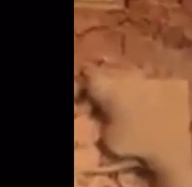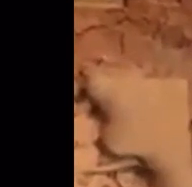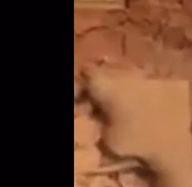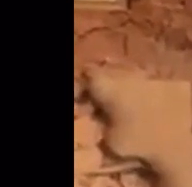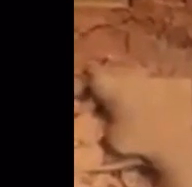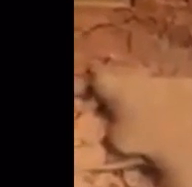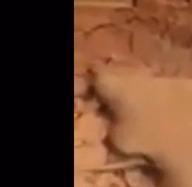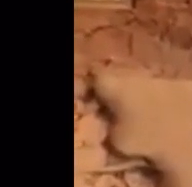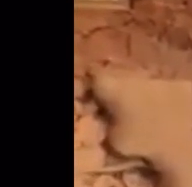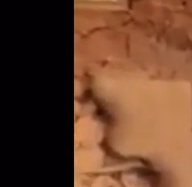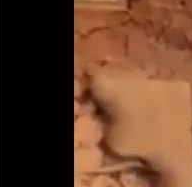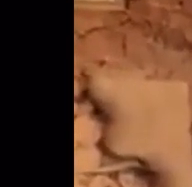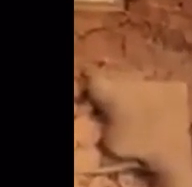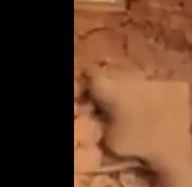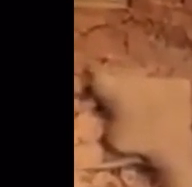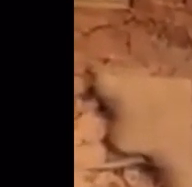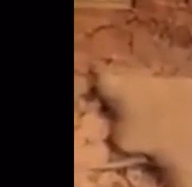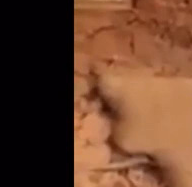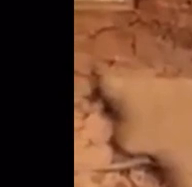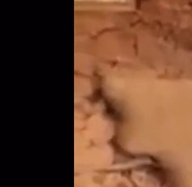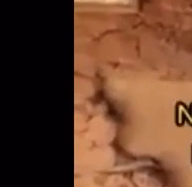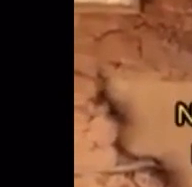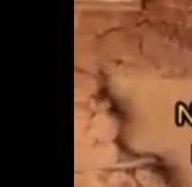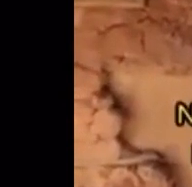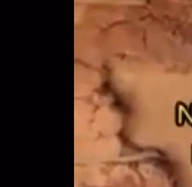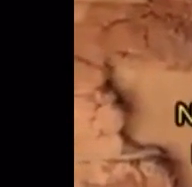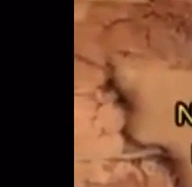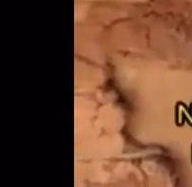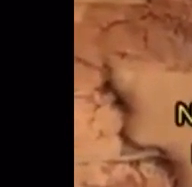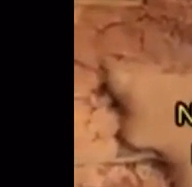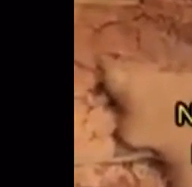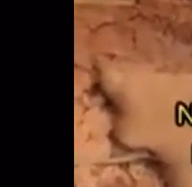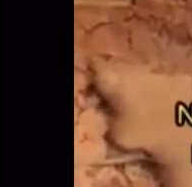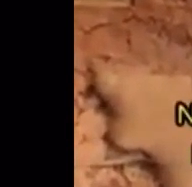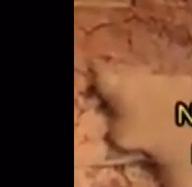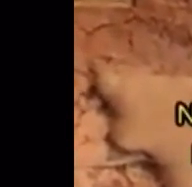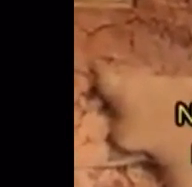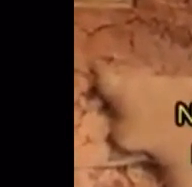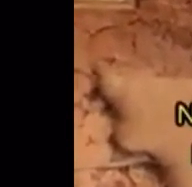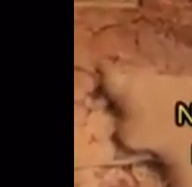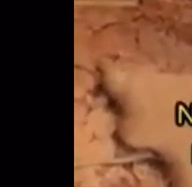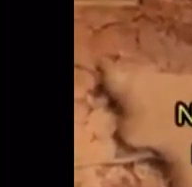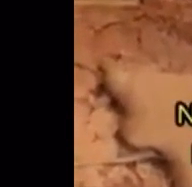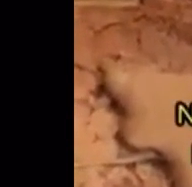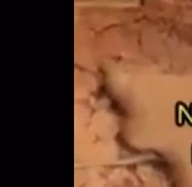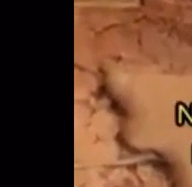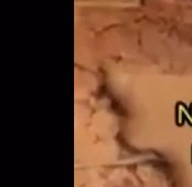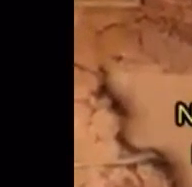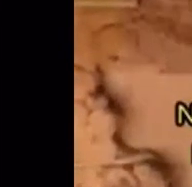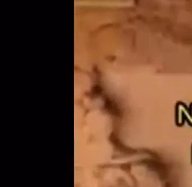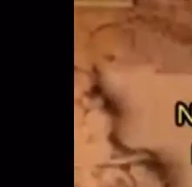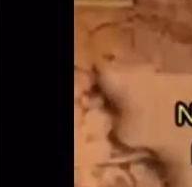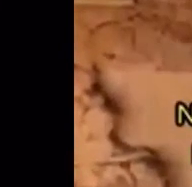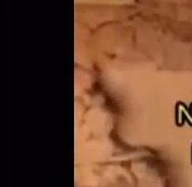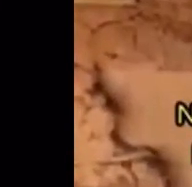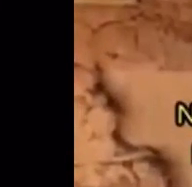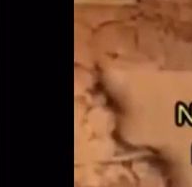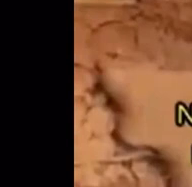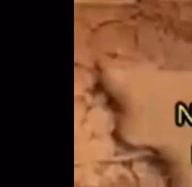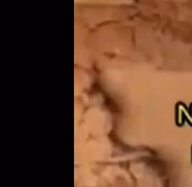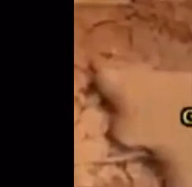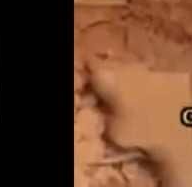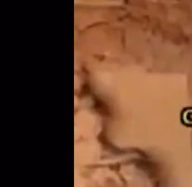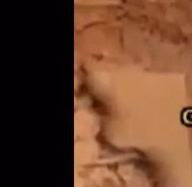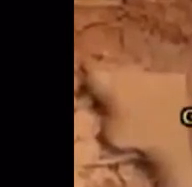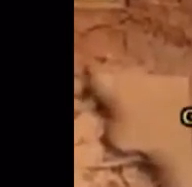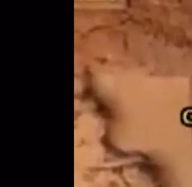durante a noite inteira e durante o dia. Nós temos o sítio São João, que recebe pessoas a partir das 10 horas da